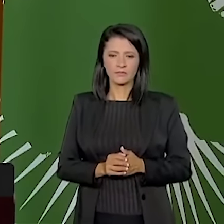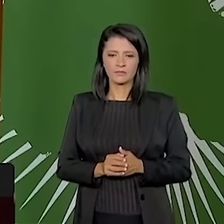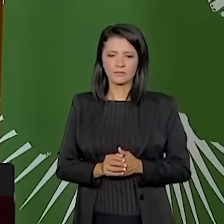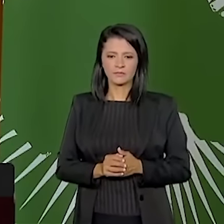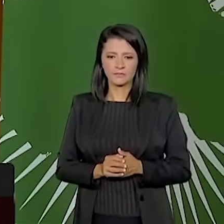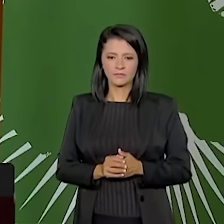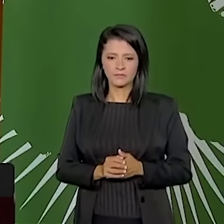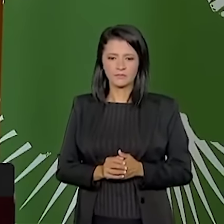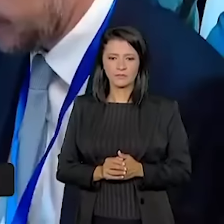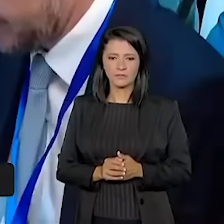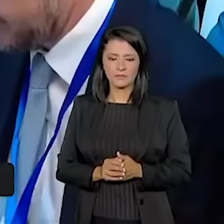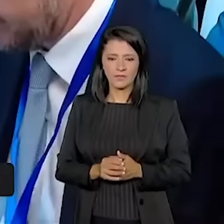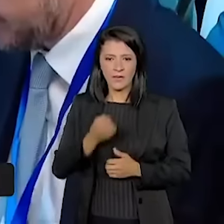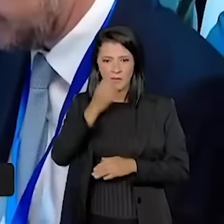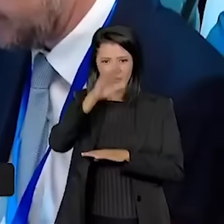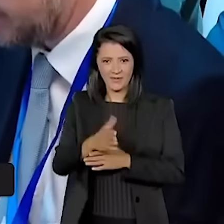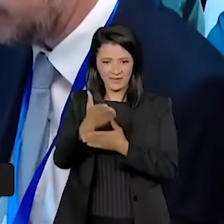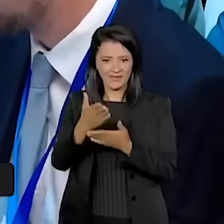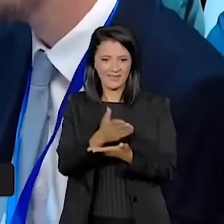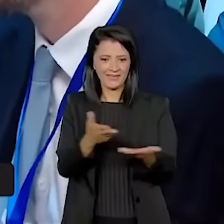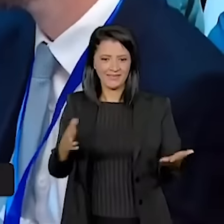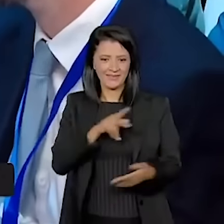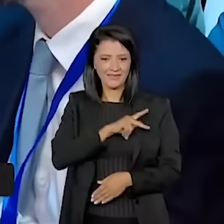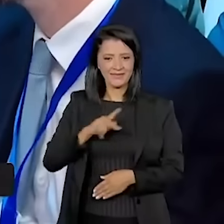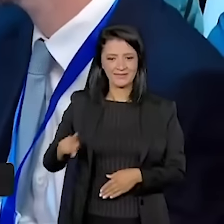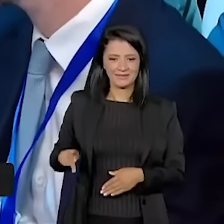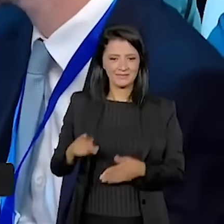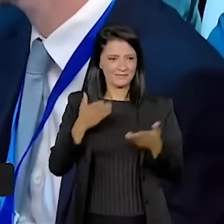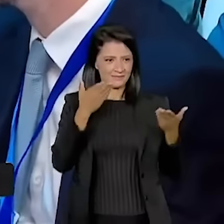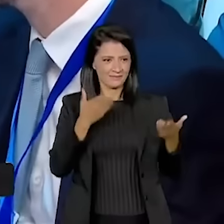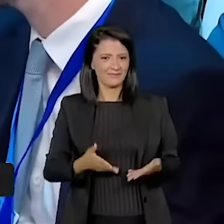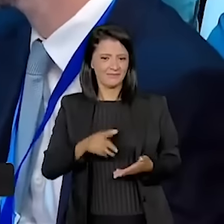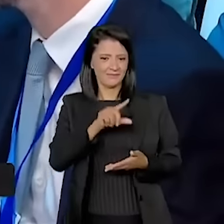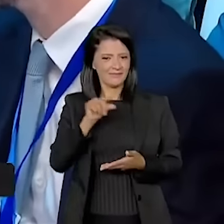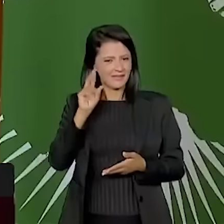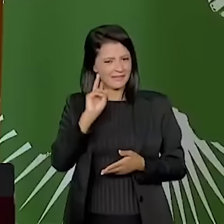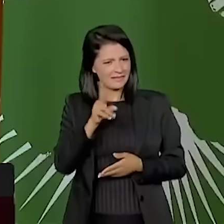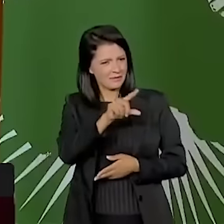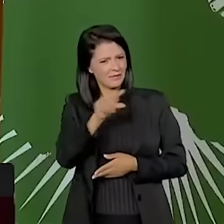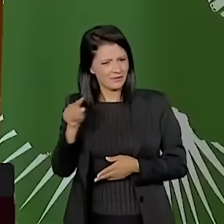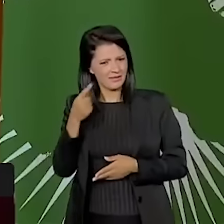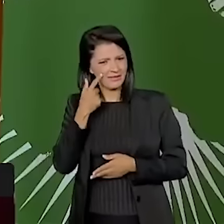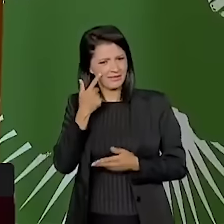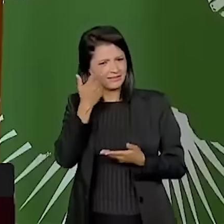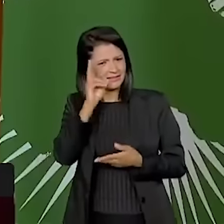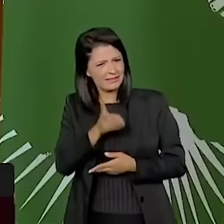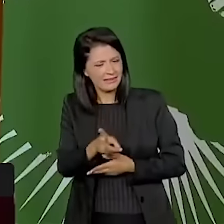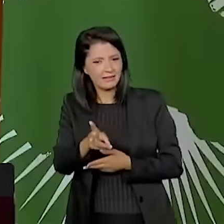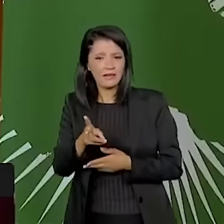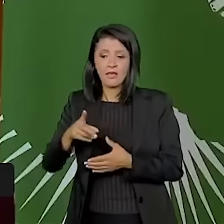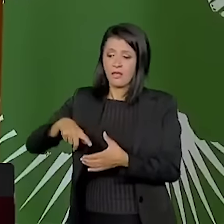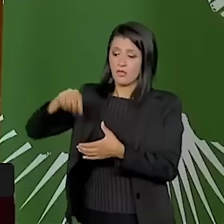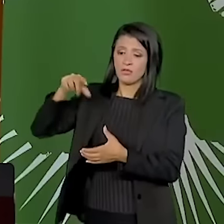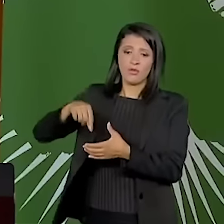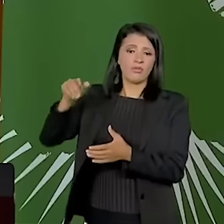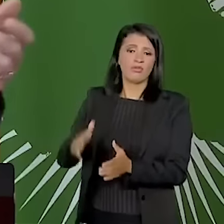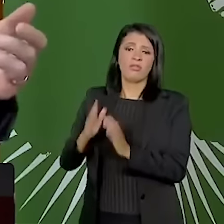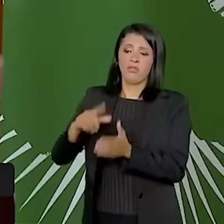Alô? Boa tarde, presidente. Você é escolhida toda vez. Assim, é sorteio.